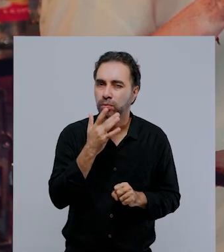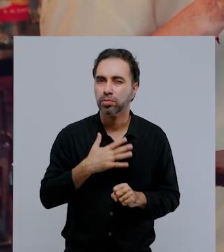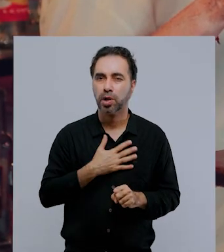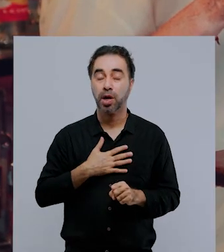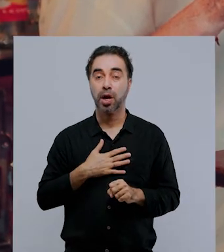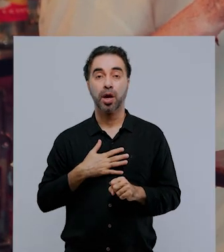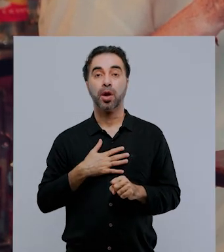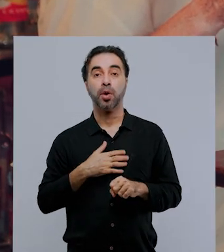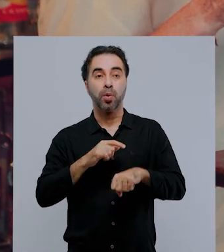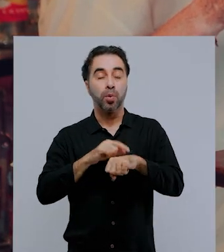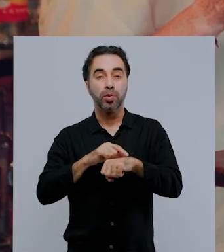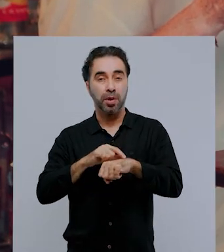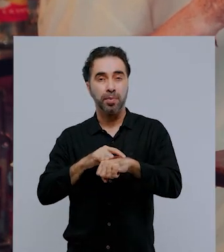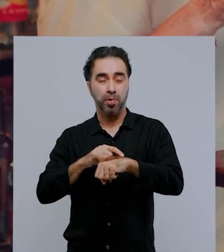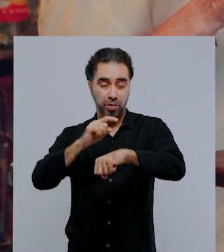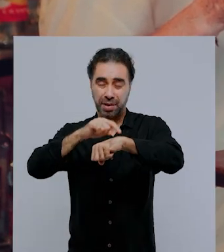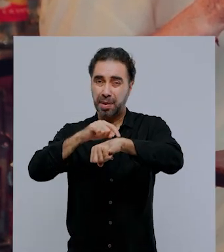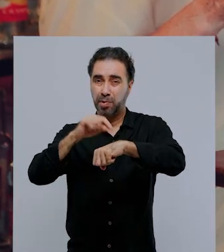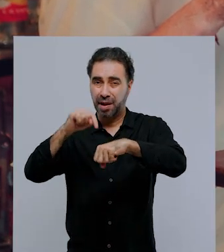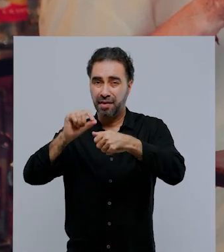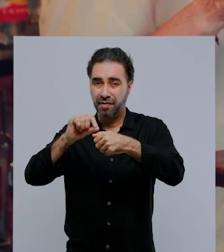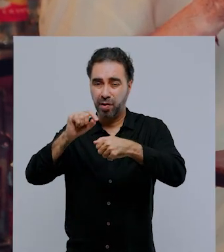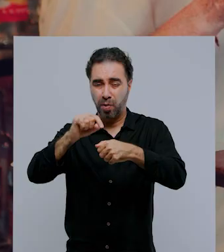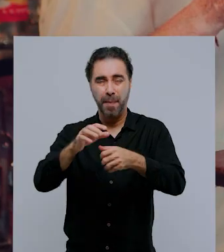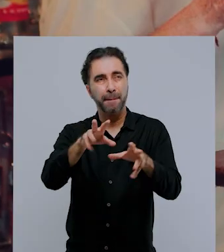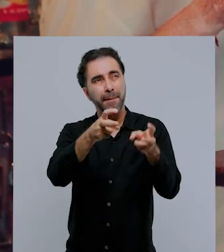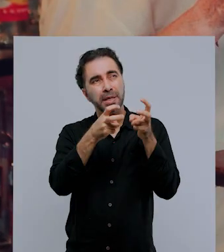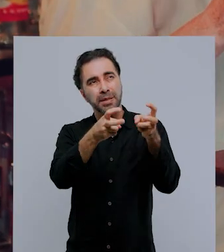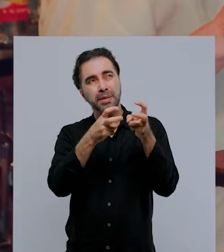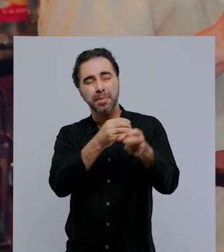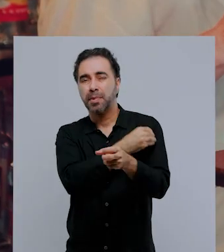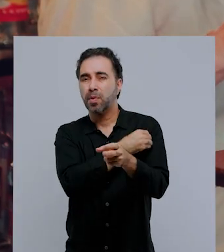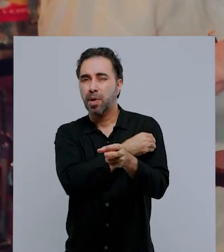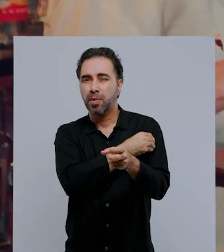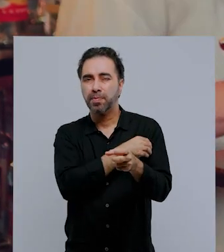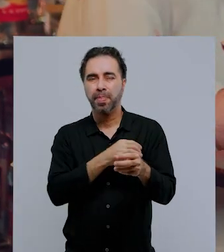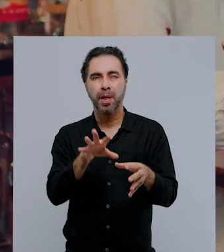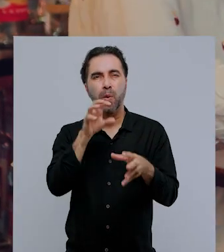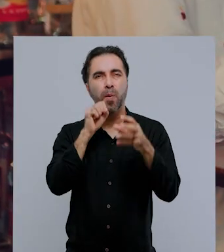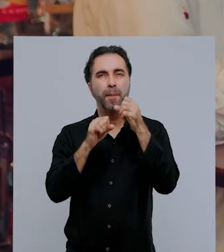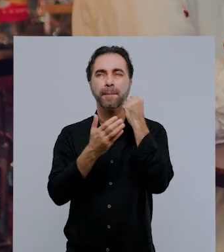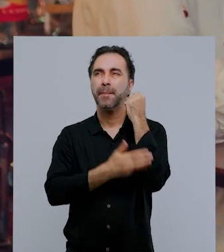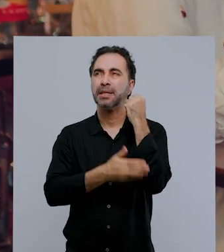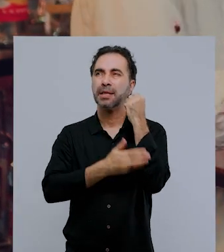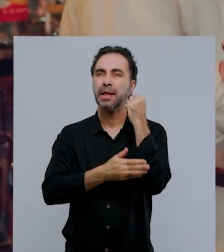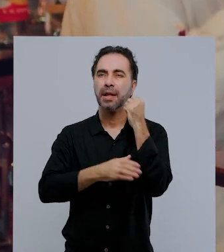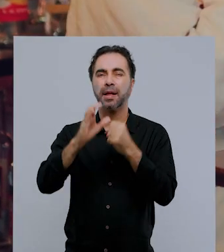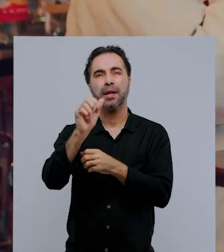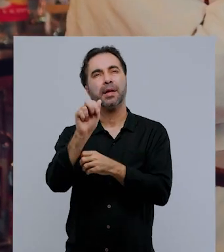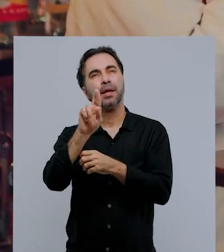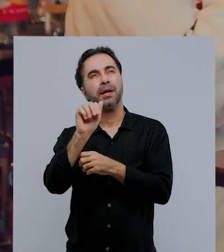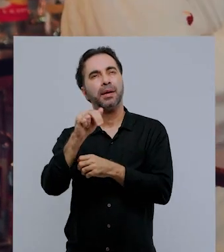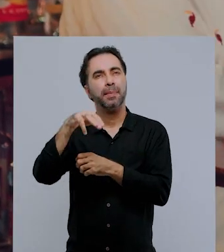que ela ficou, então, a percepção do álcool é bem tranquila nessa cachaça. Um retrogosto muito amadeirado, caramelo que você pode